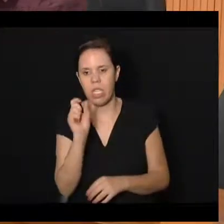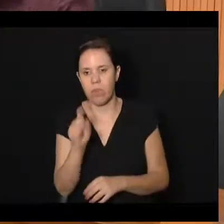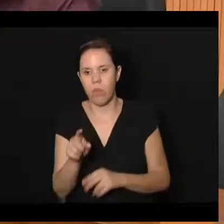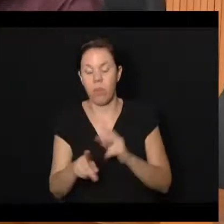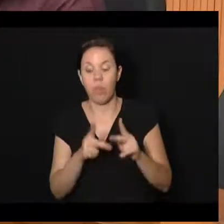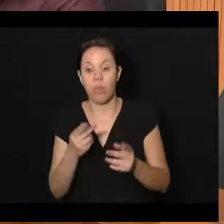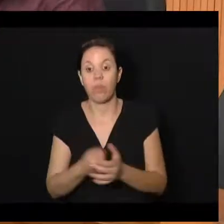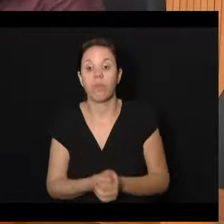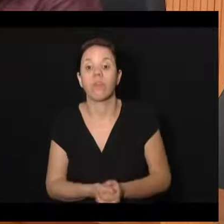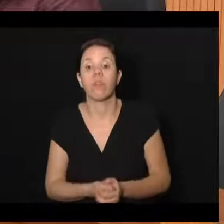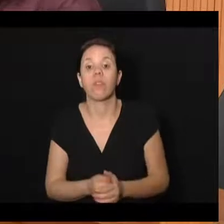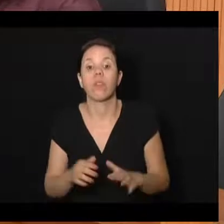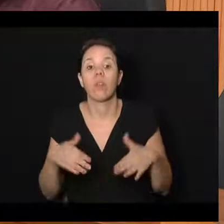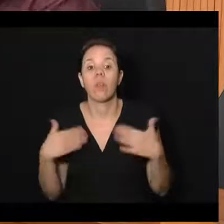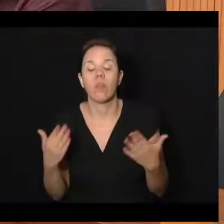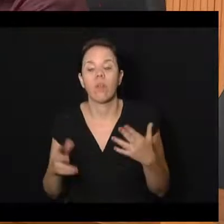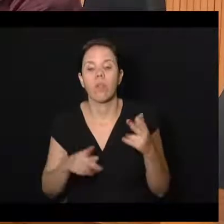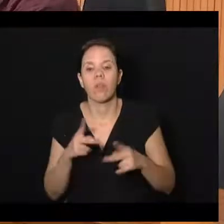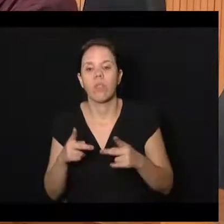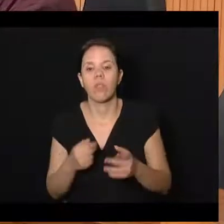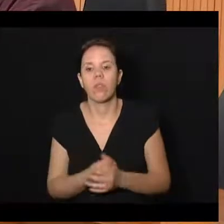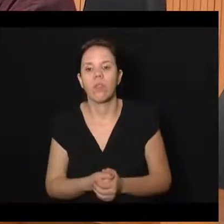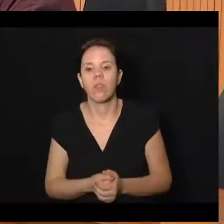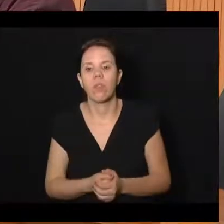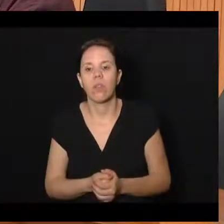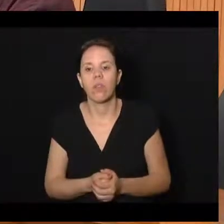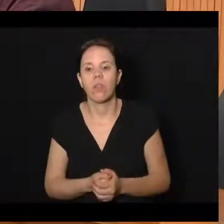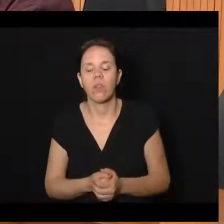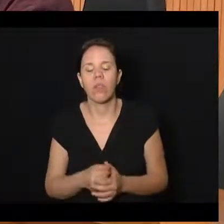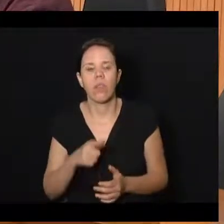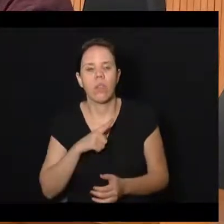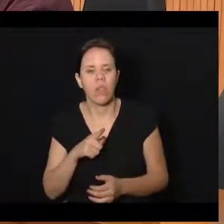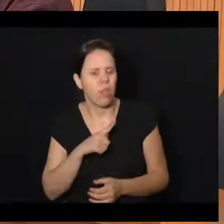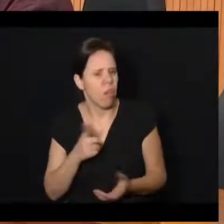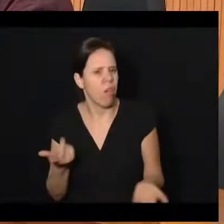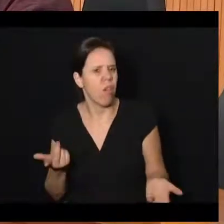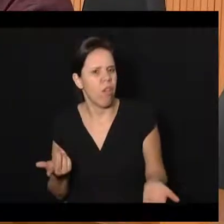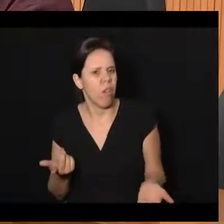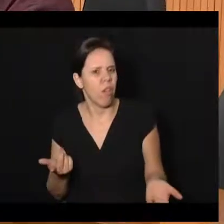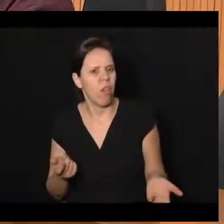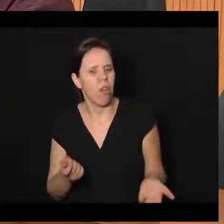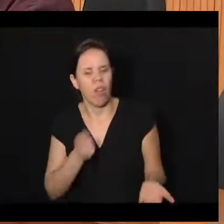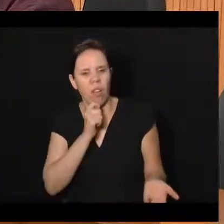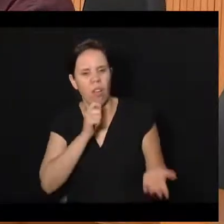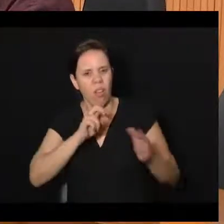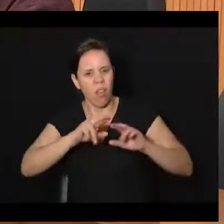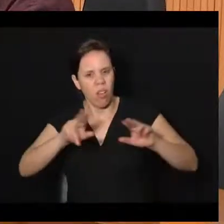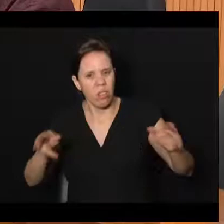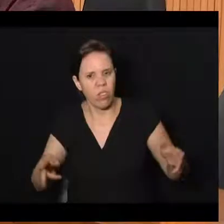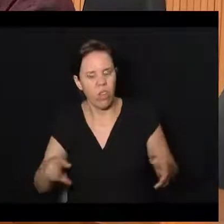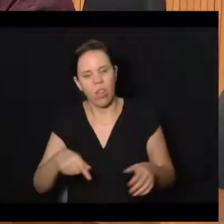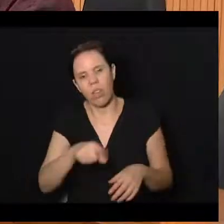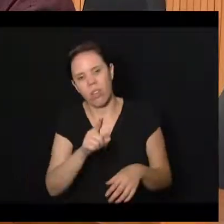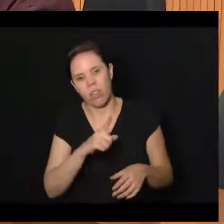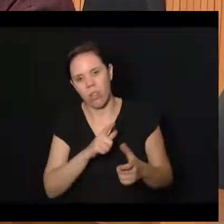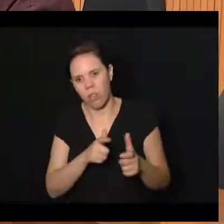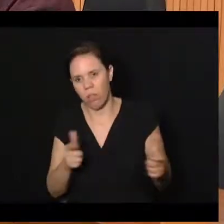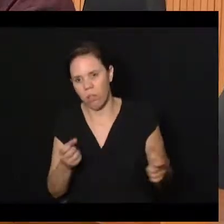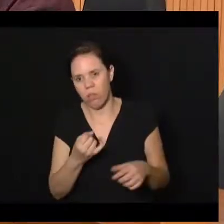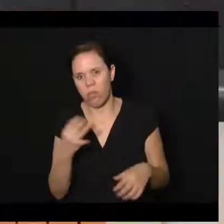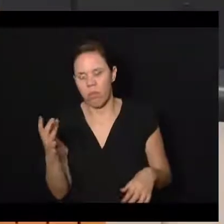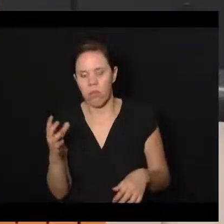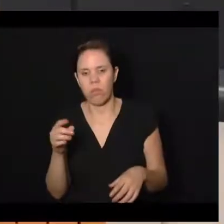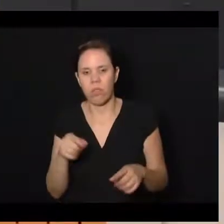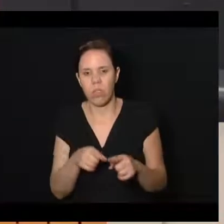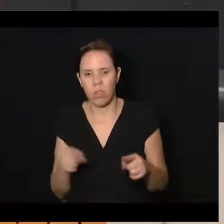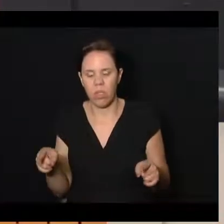é quando a pessoa ela está sob efeito da substância o uso do álcool é intensificado nesse período é dentro do